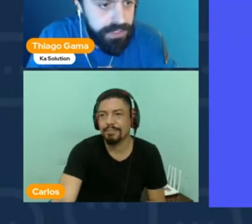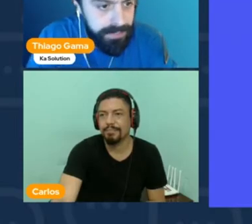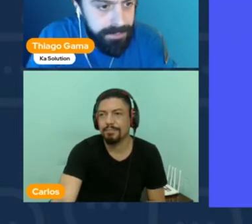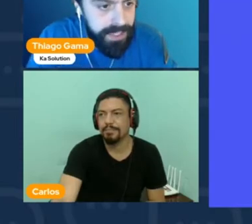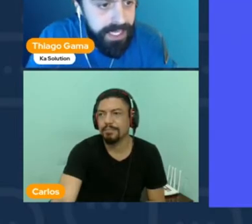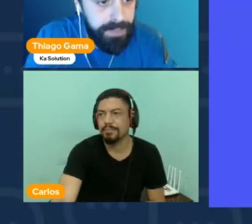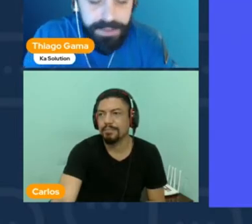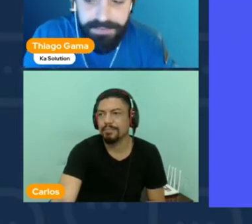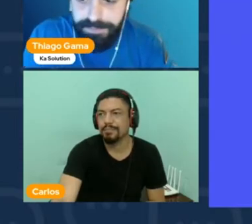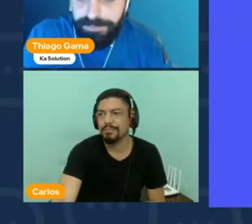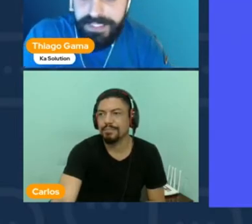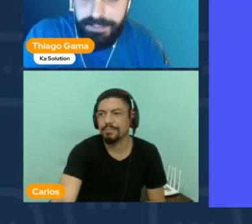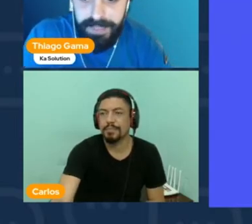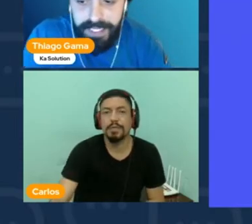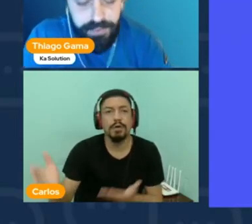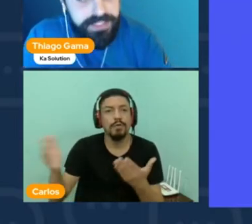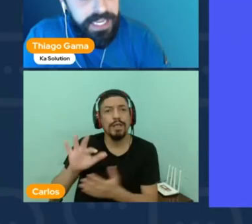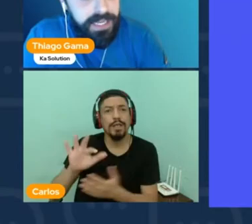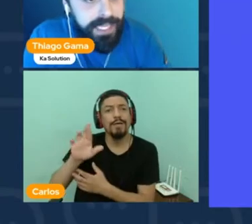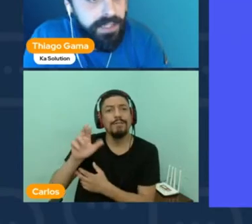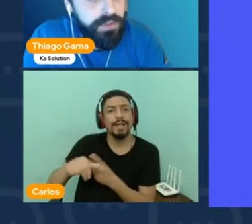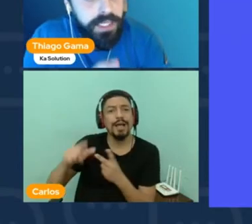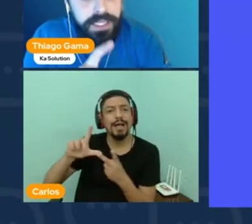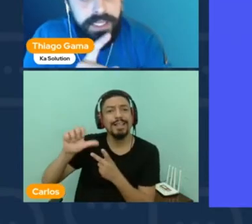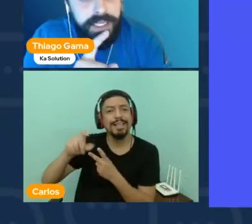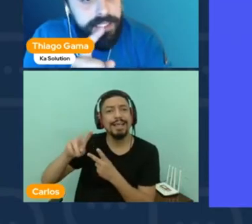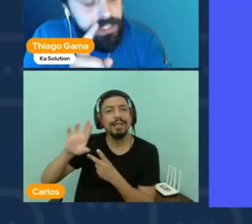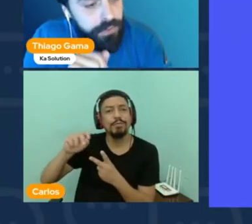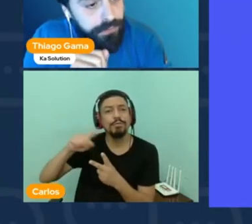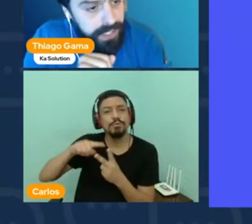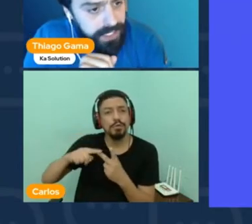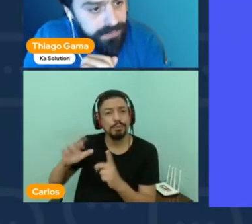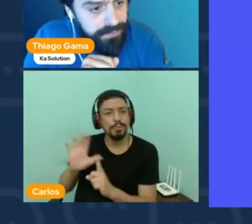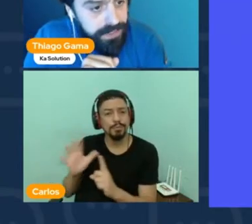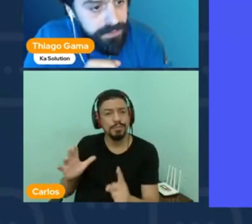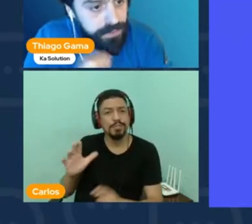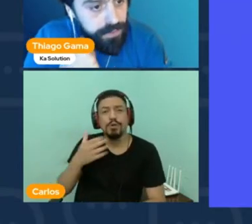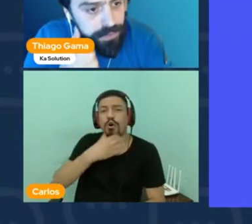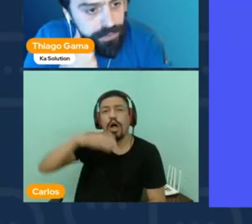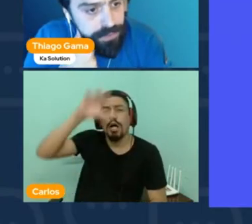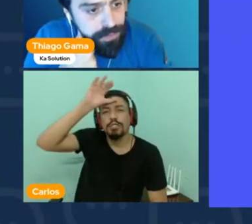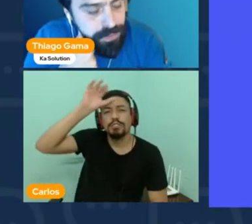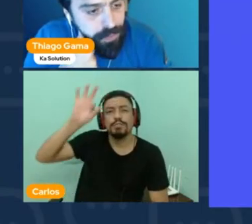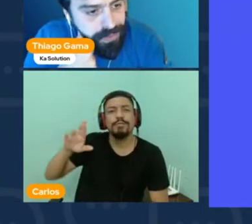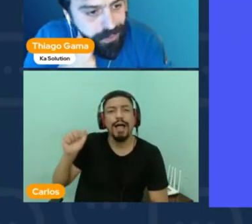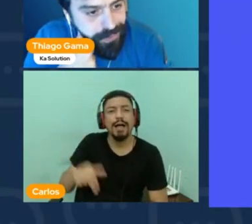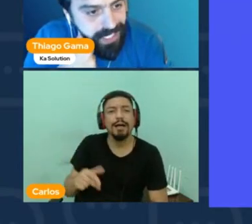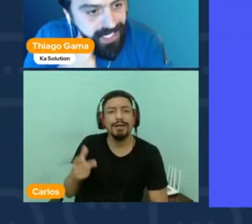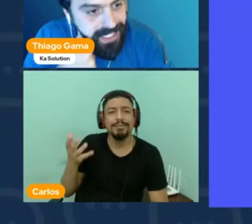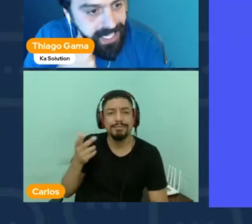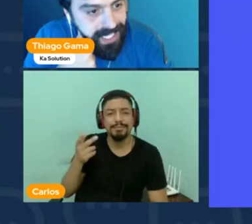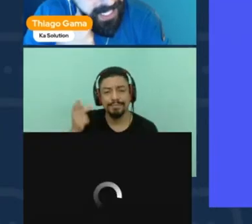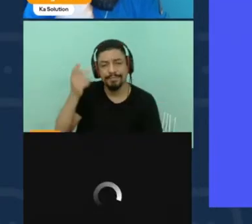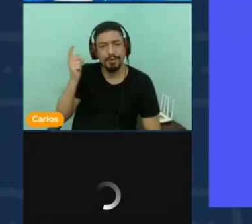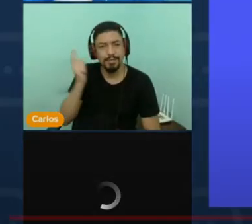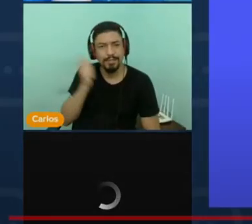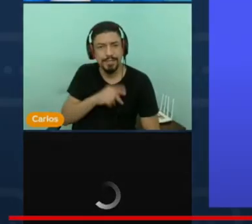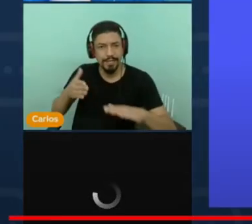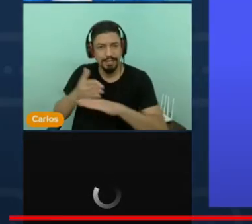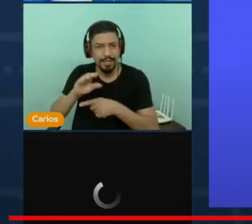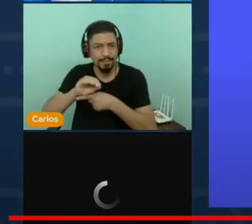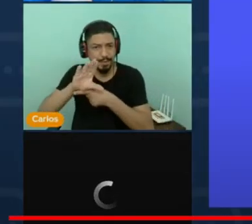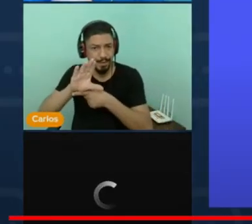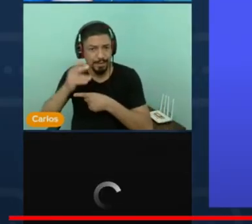Leandro também para participarem do encerramento. Tio Fran, consegue entrar aí só